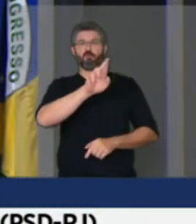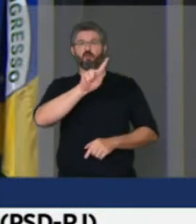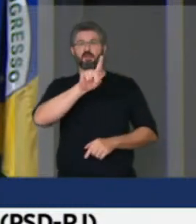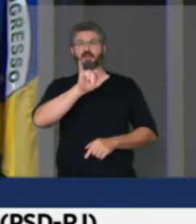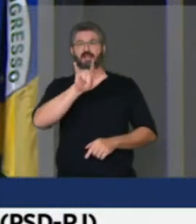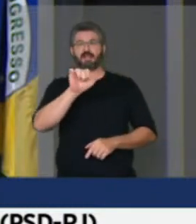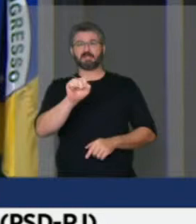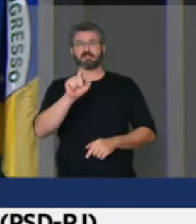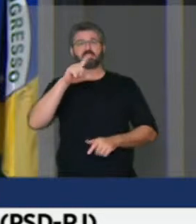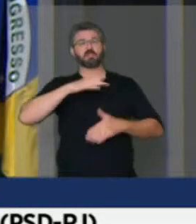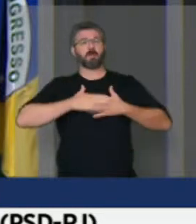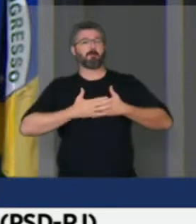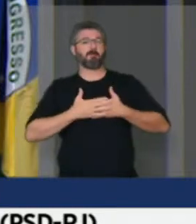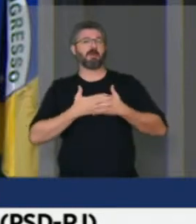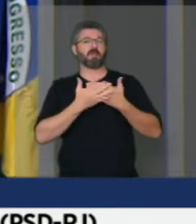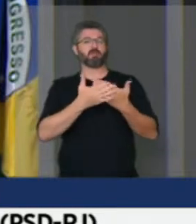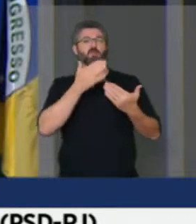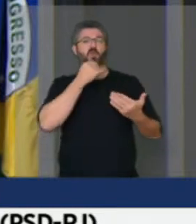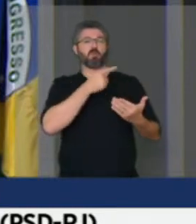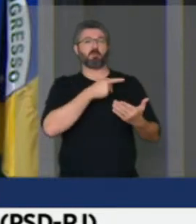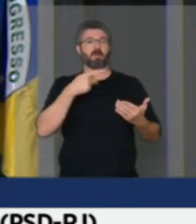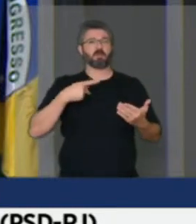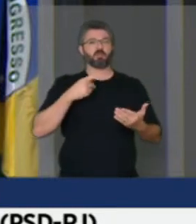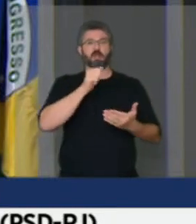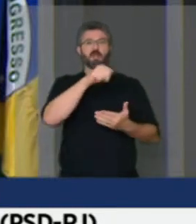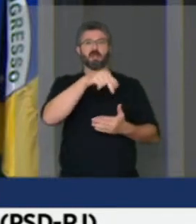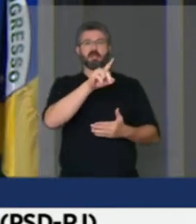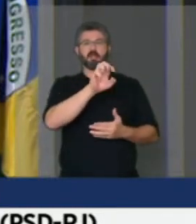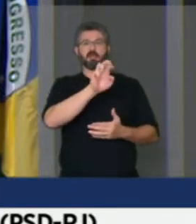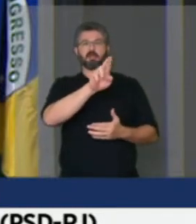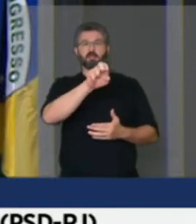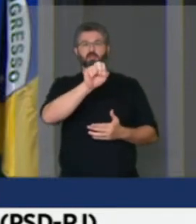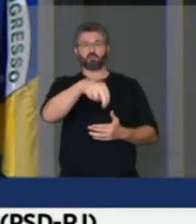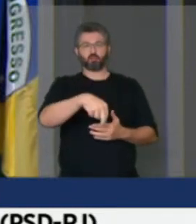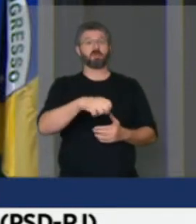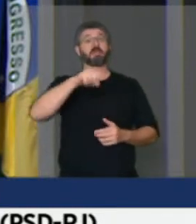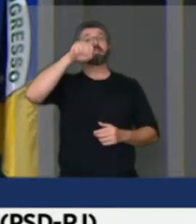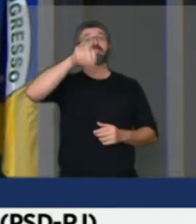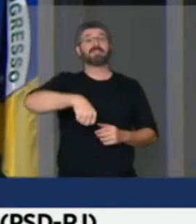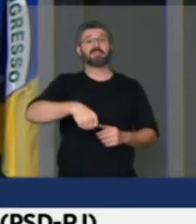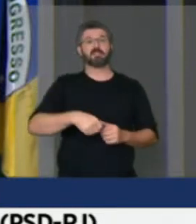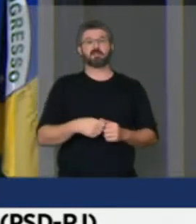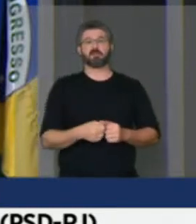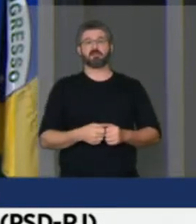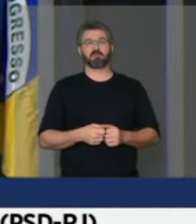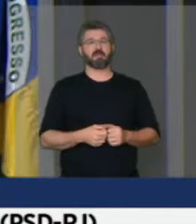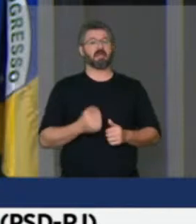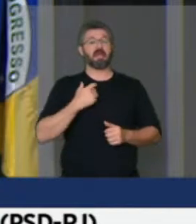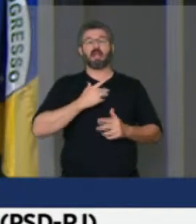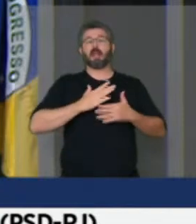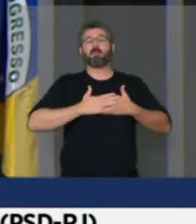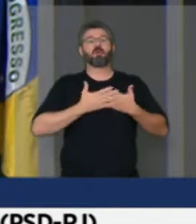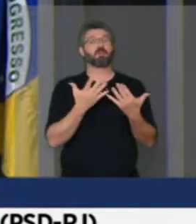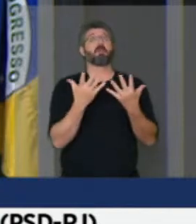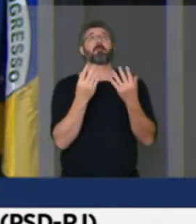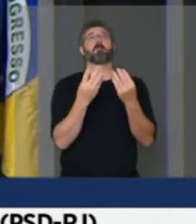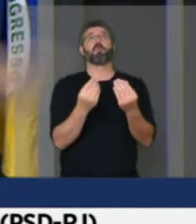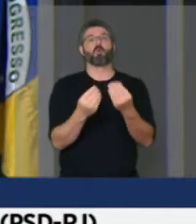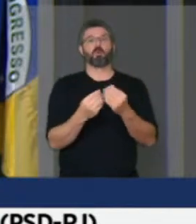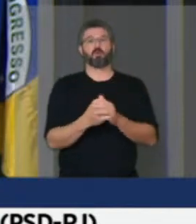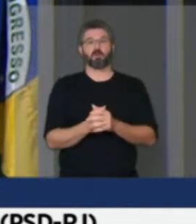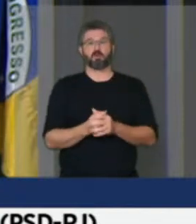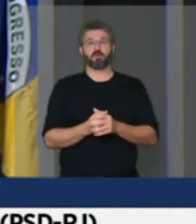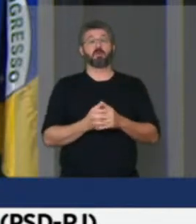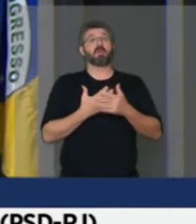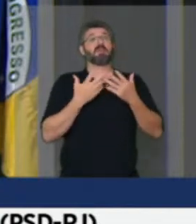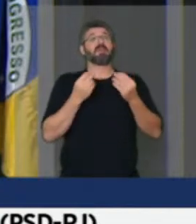era apaixonada por um pastor chamado Anderson. Sim, senhor, cegamente apaixonada, ao ponto de, como